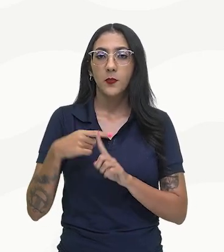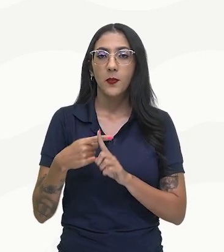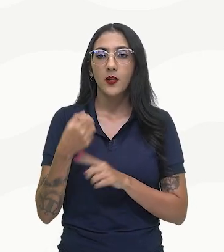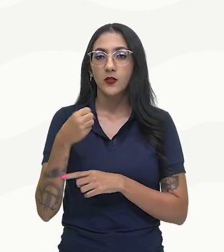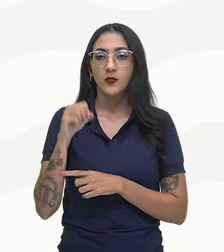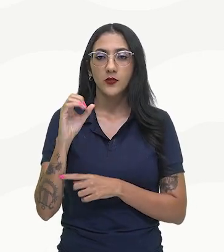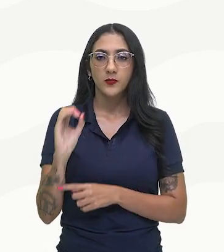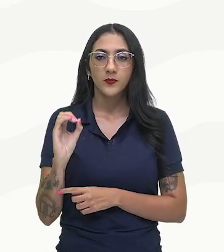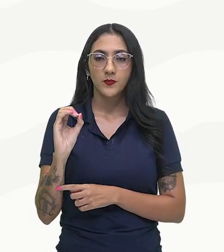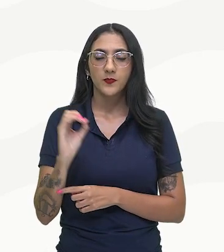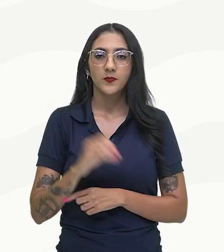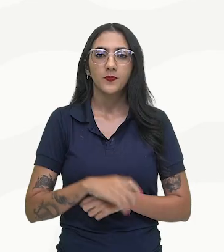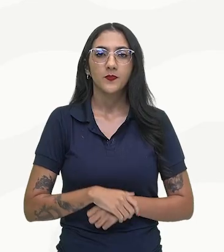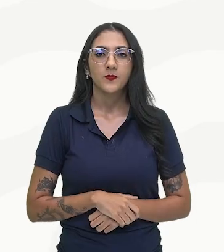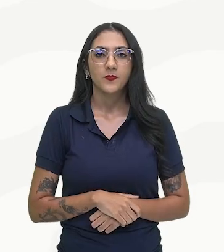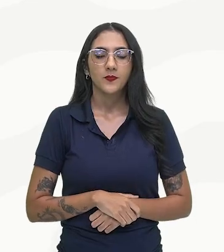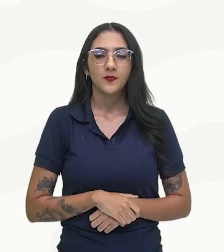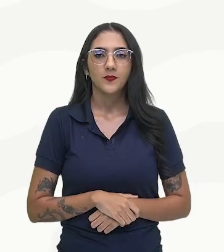mais 80.